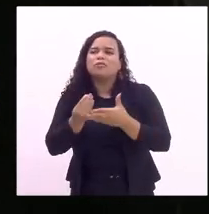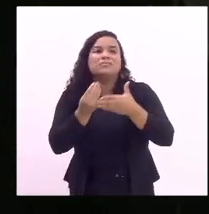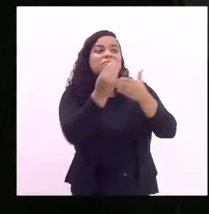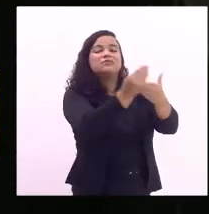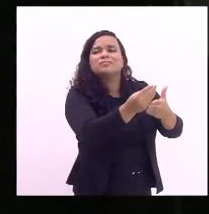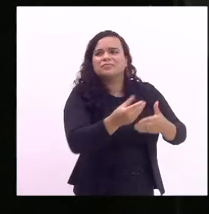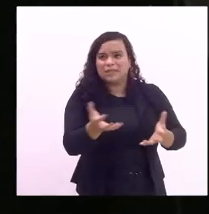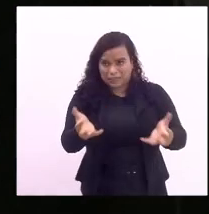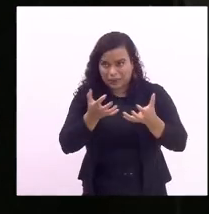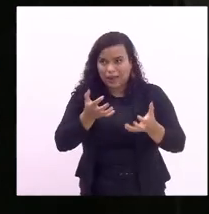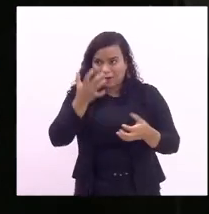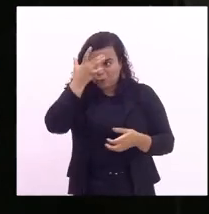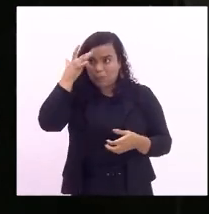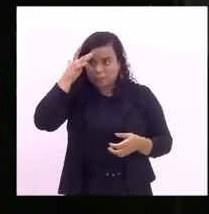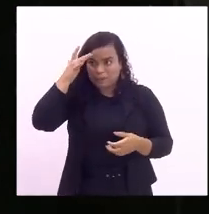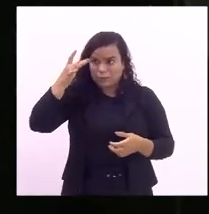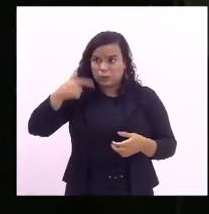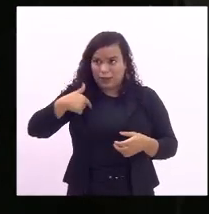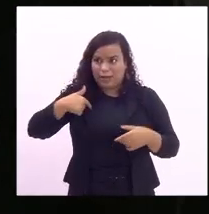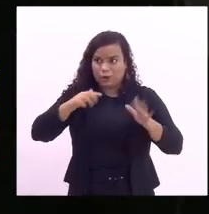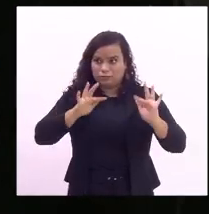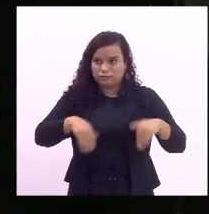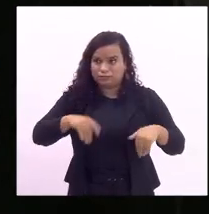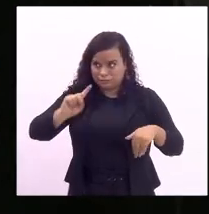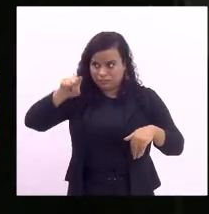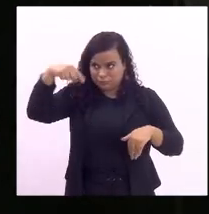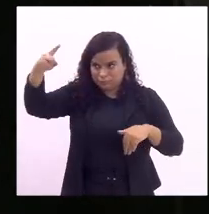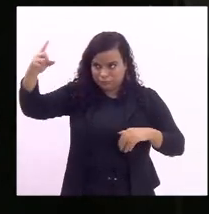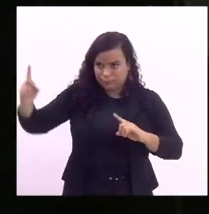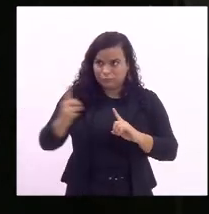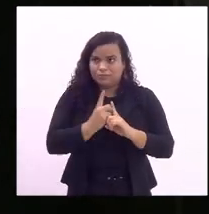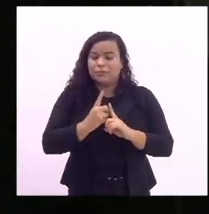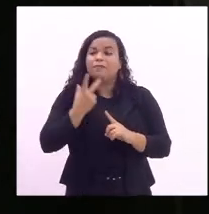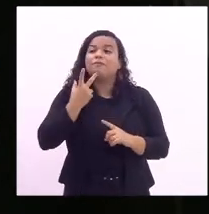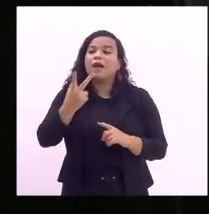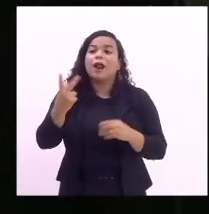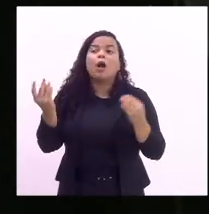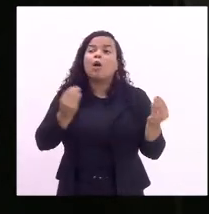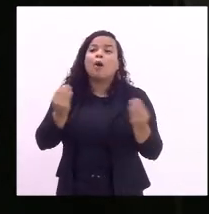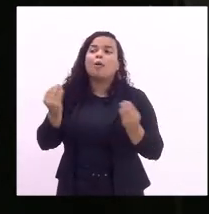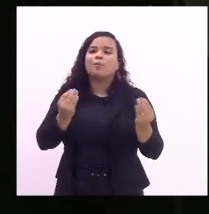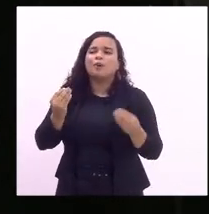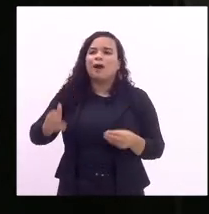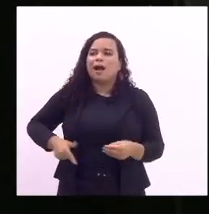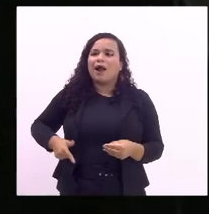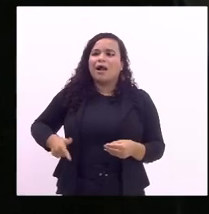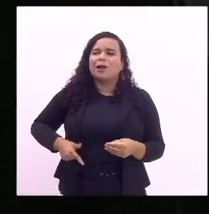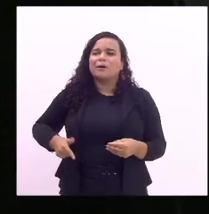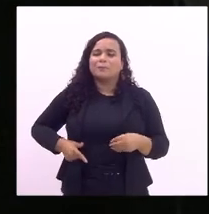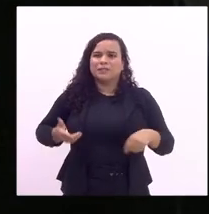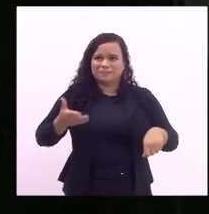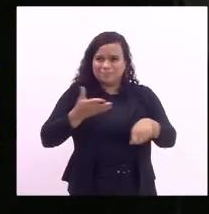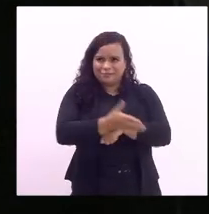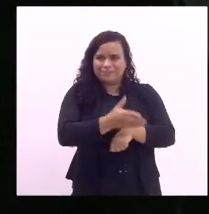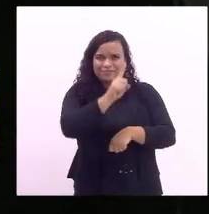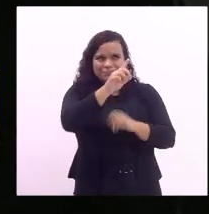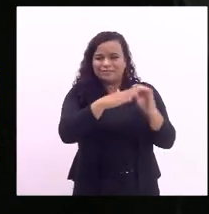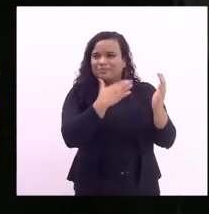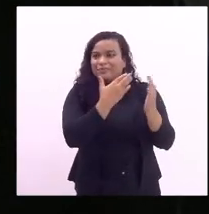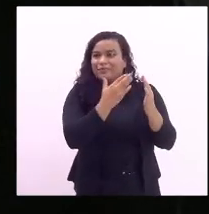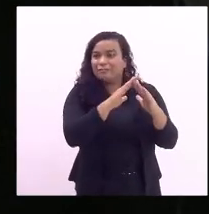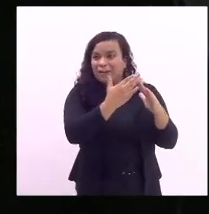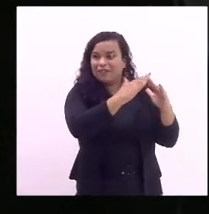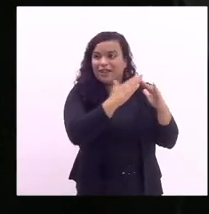mim falasse como que a arma entra. Se a arma entra hoje